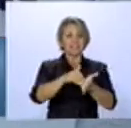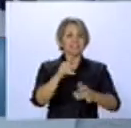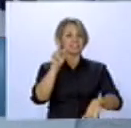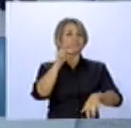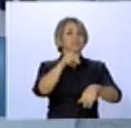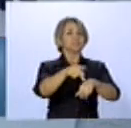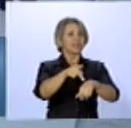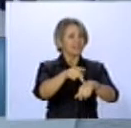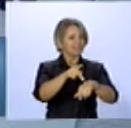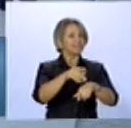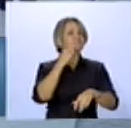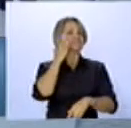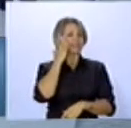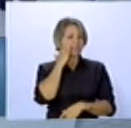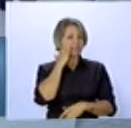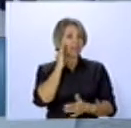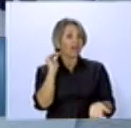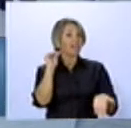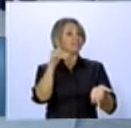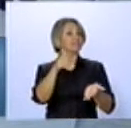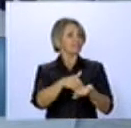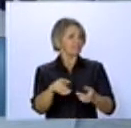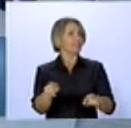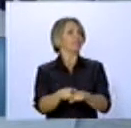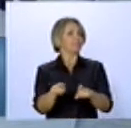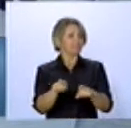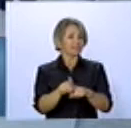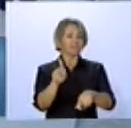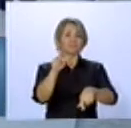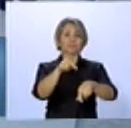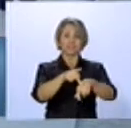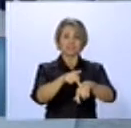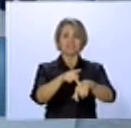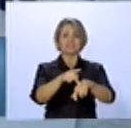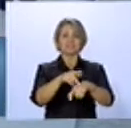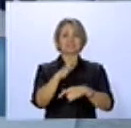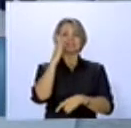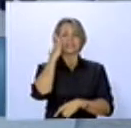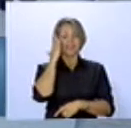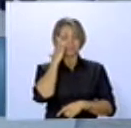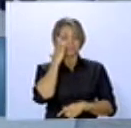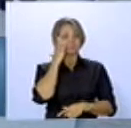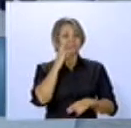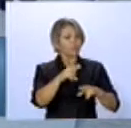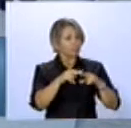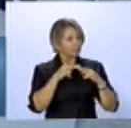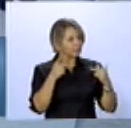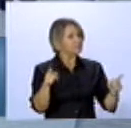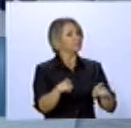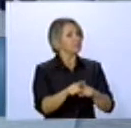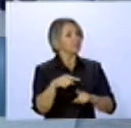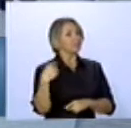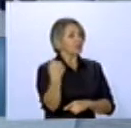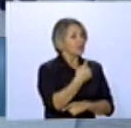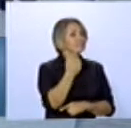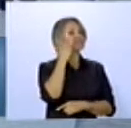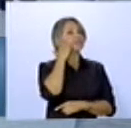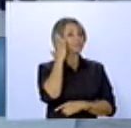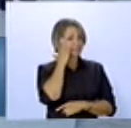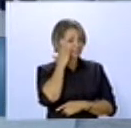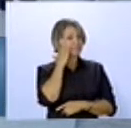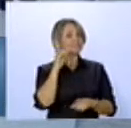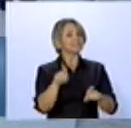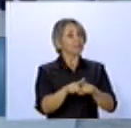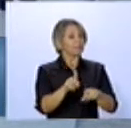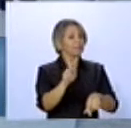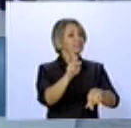sabem repetindo até as pedras sabem pois bem senhores até as pedras sabem que